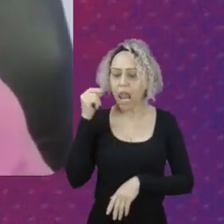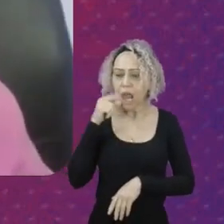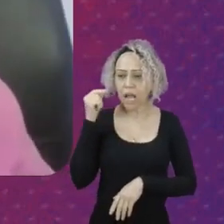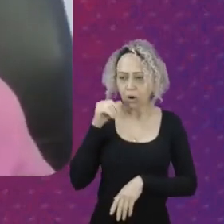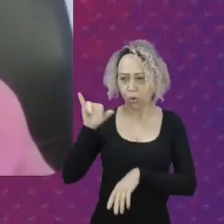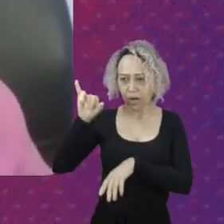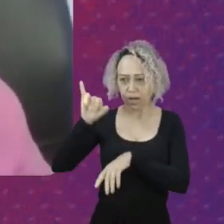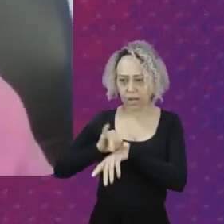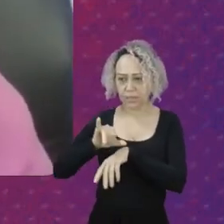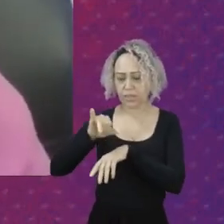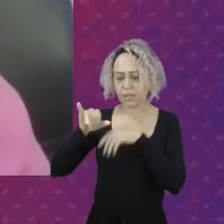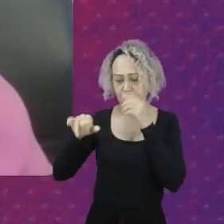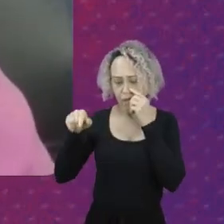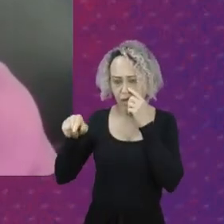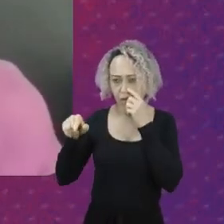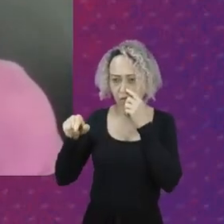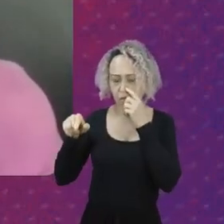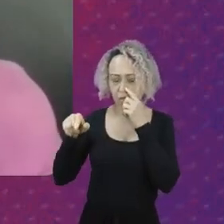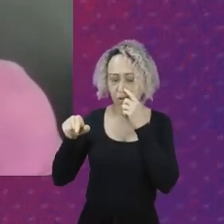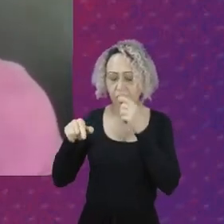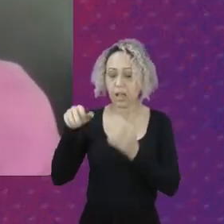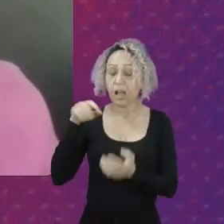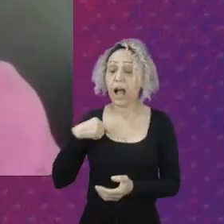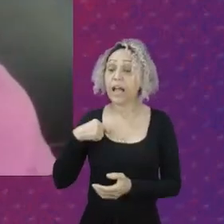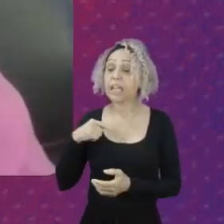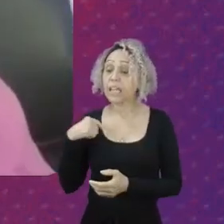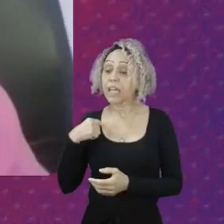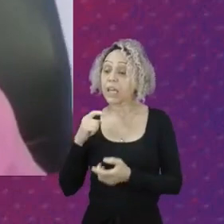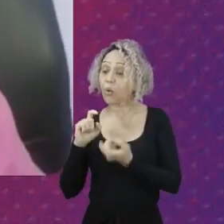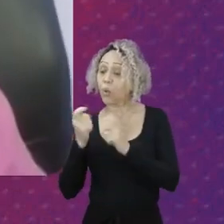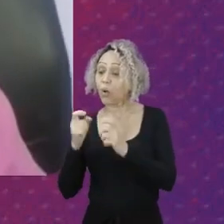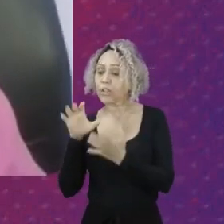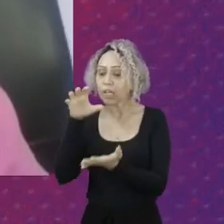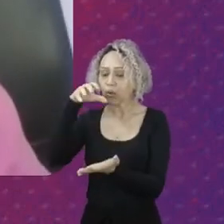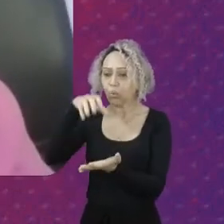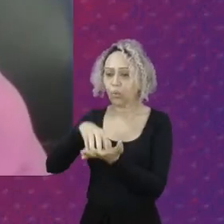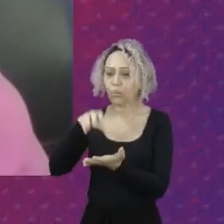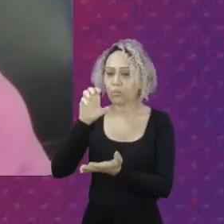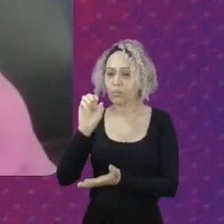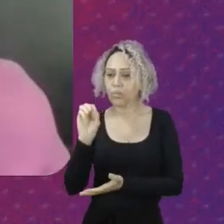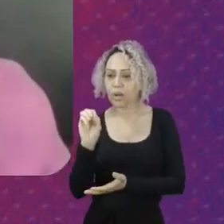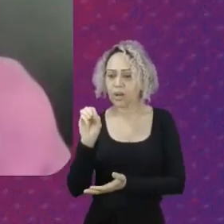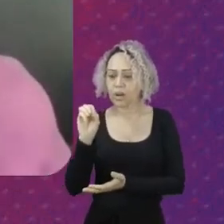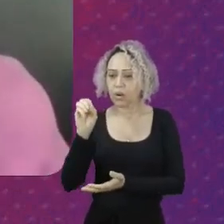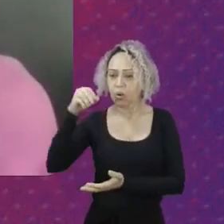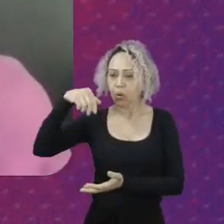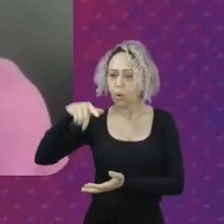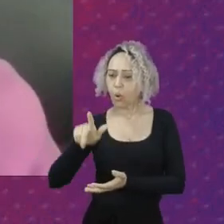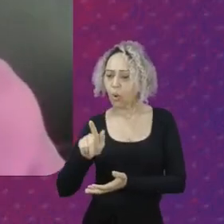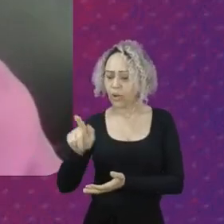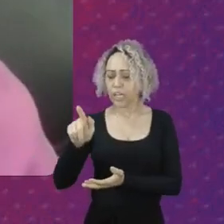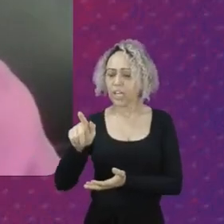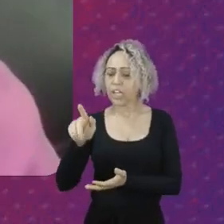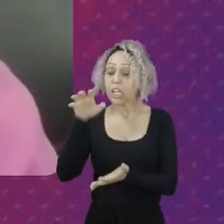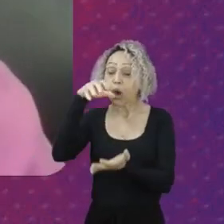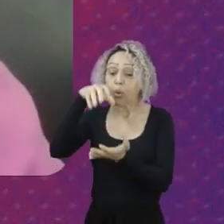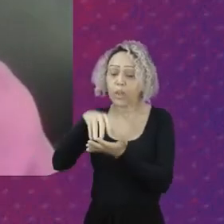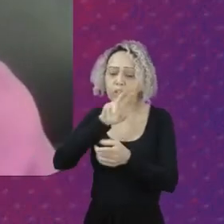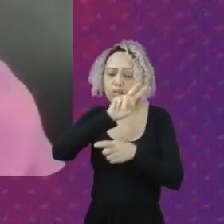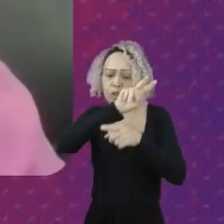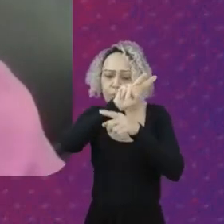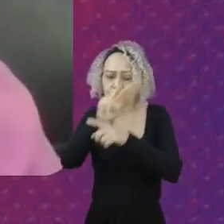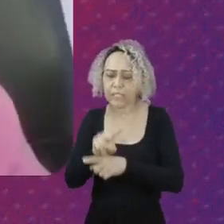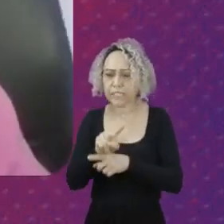eu lidero uma ONG chamada Centro de Defesa dos Direitos da Mulher, que é um espaço de empoderamento